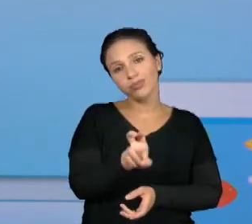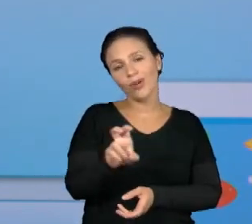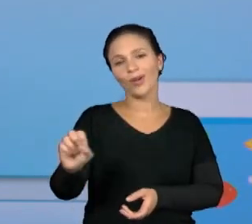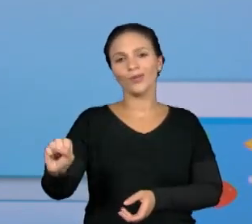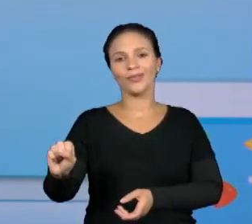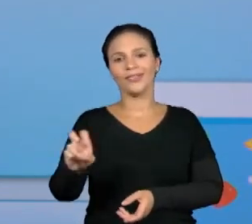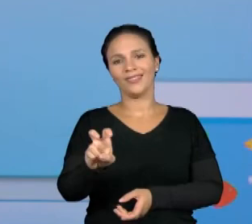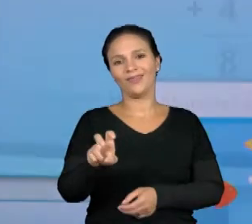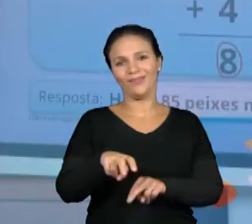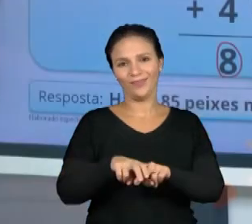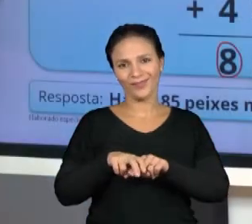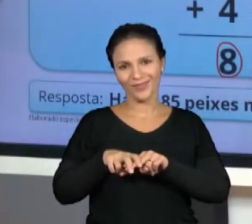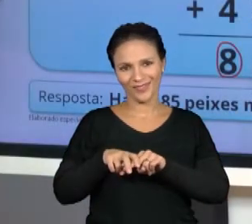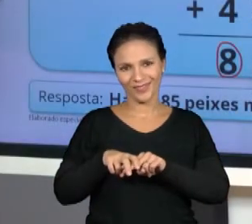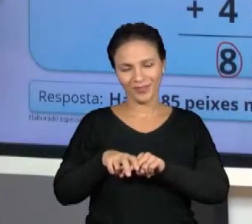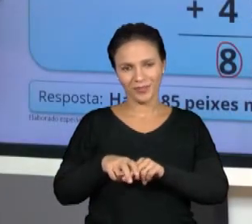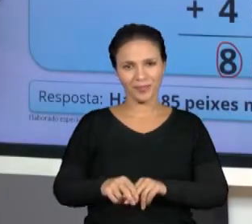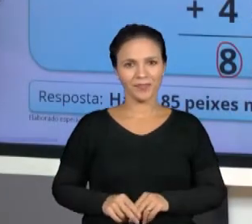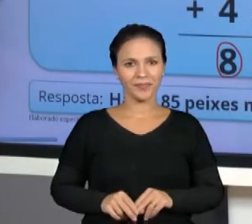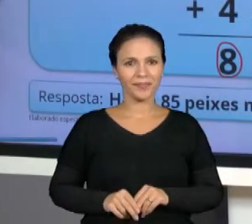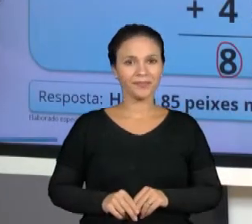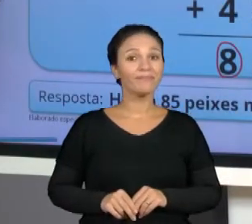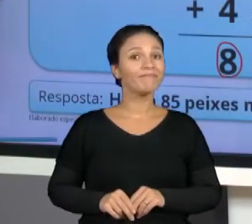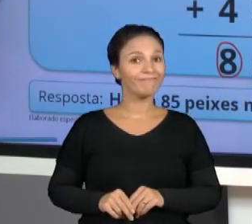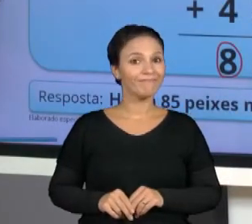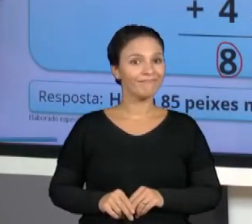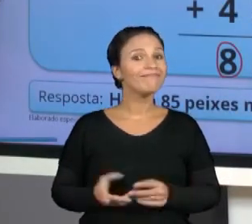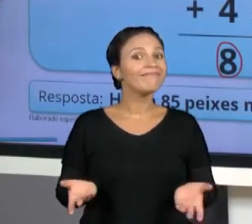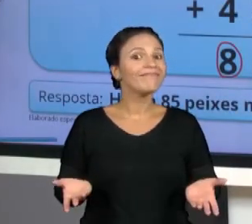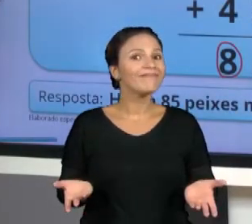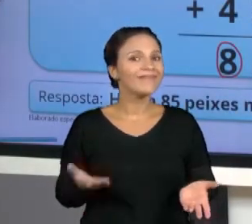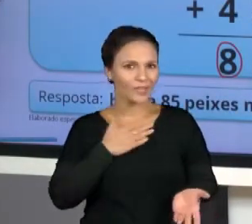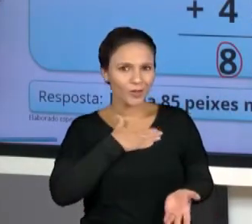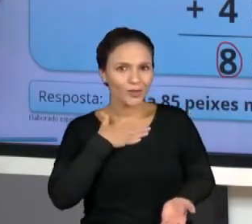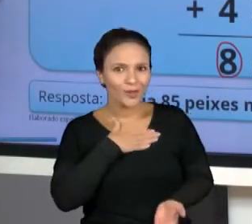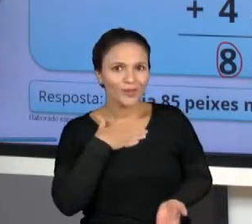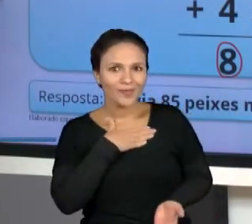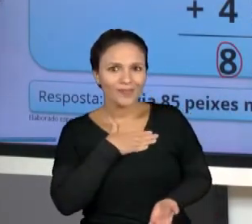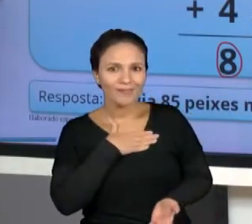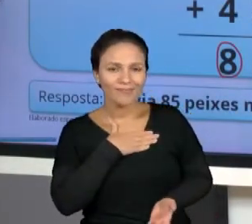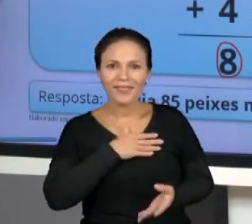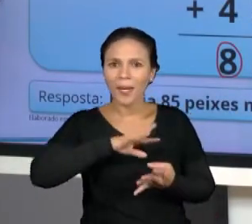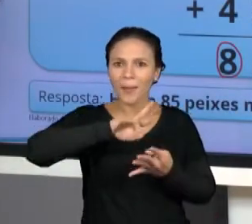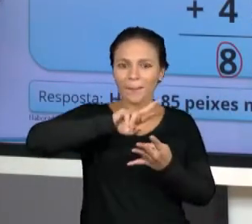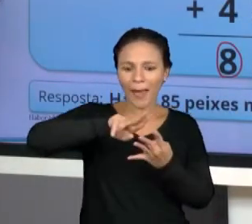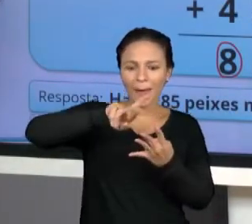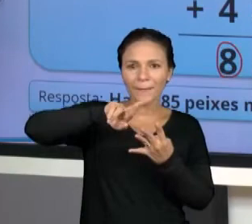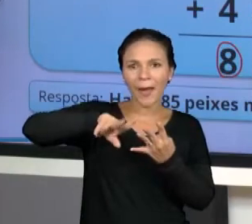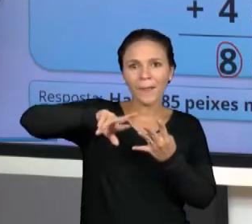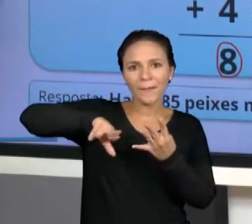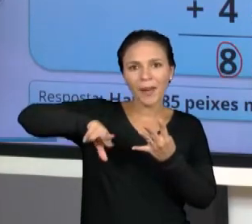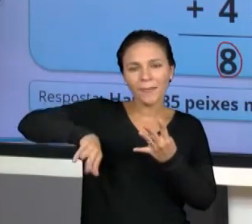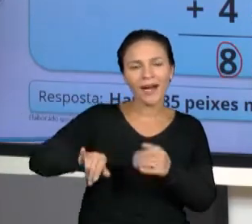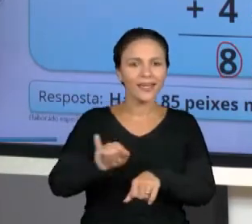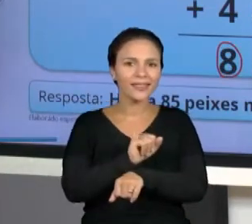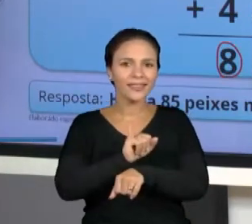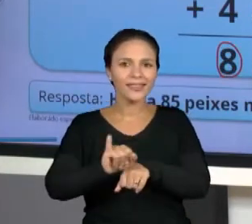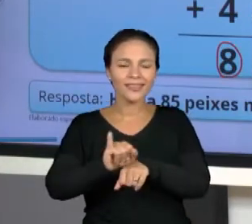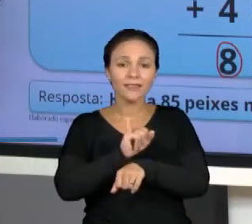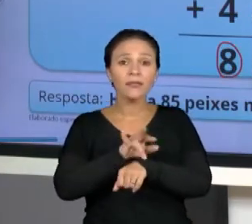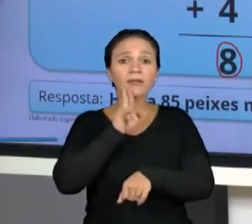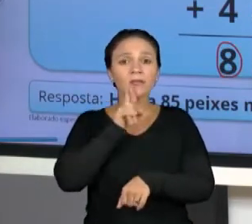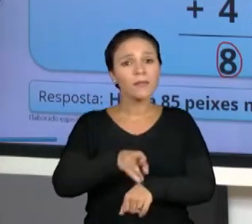a quantidade de peixes que tem no aquário. E aí, pessoal, gostaram de ver essas diferentes estratégias para resolver